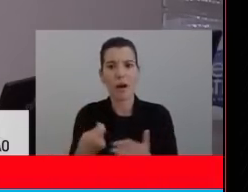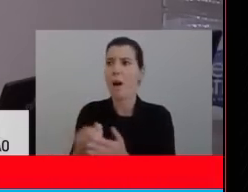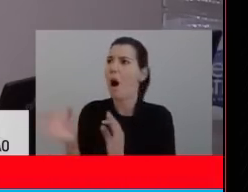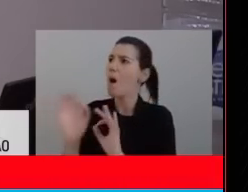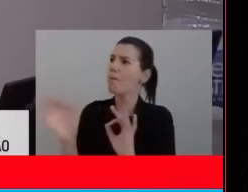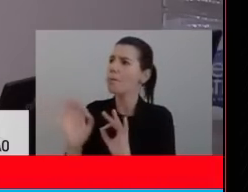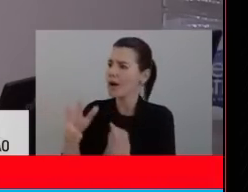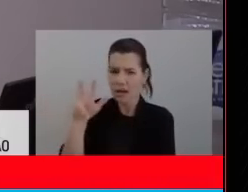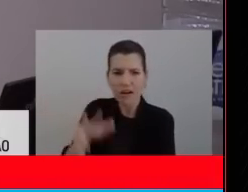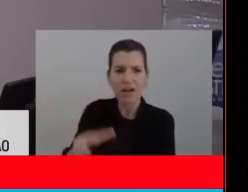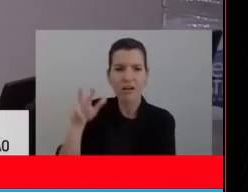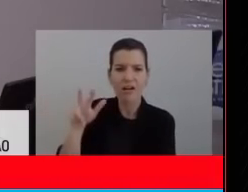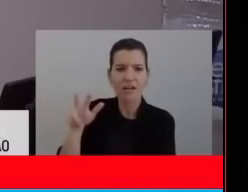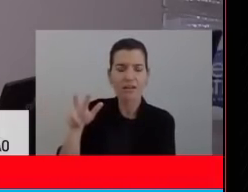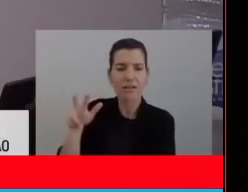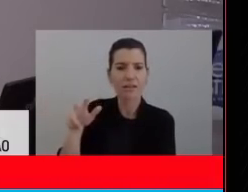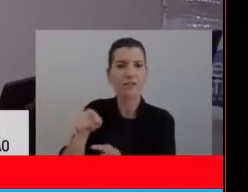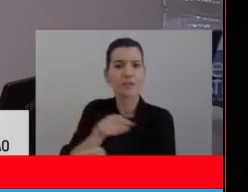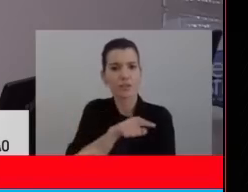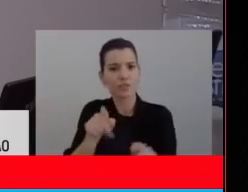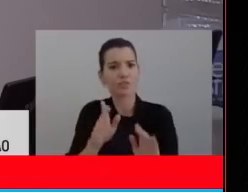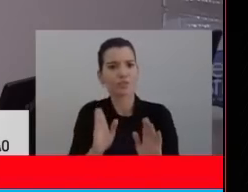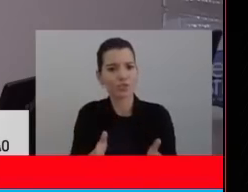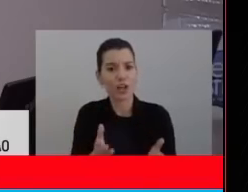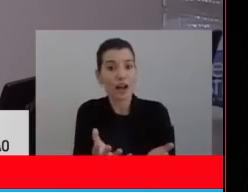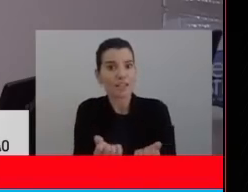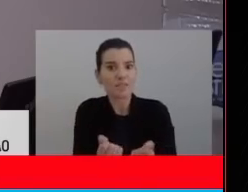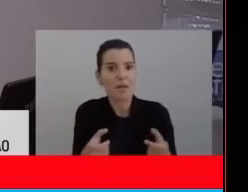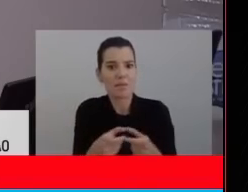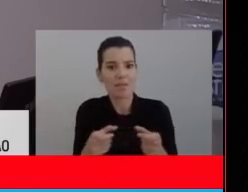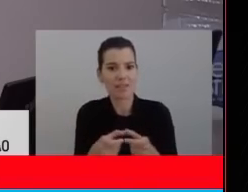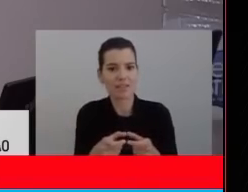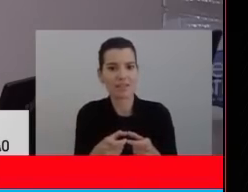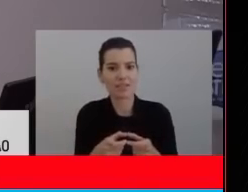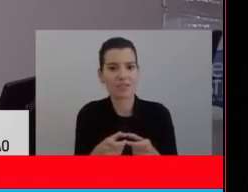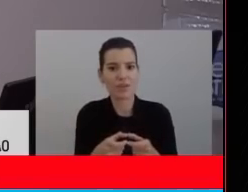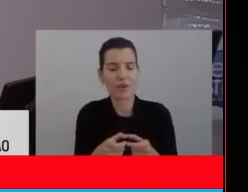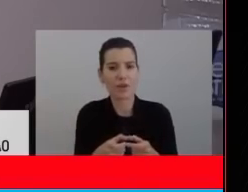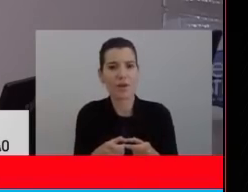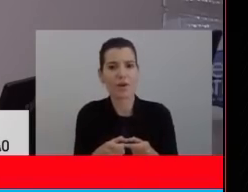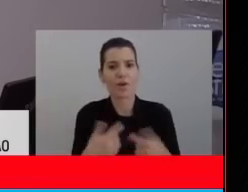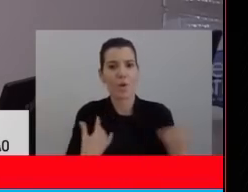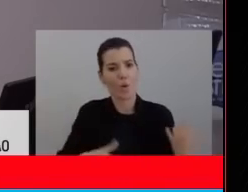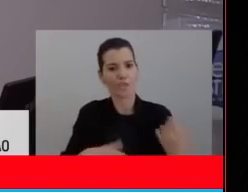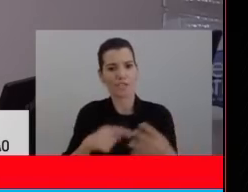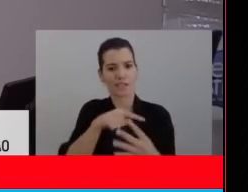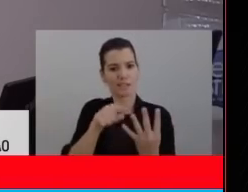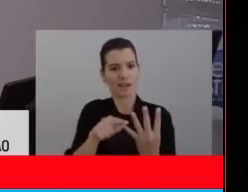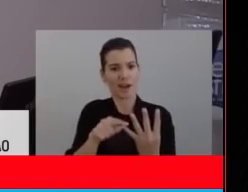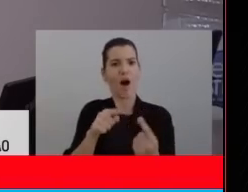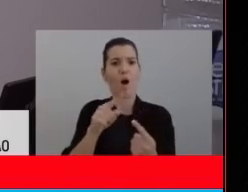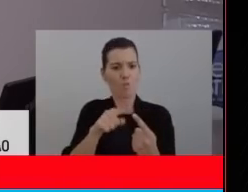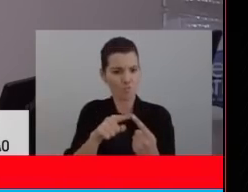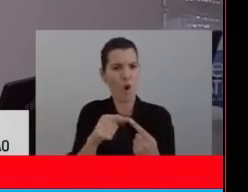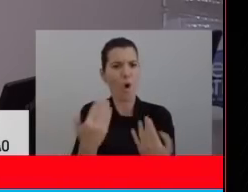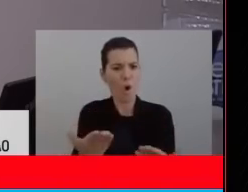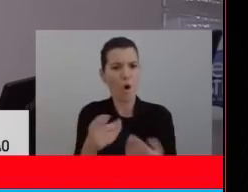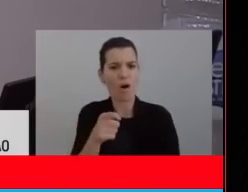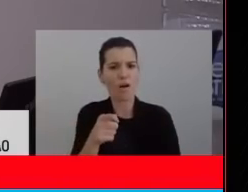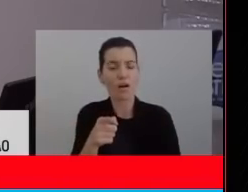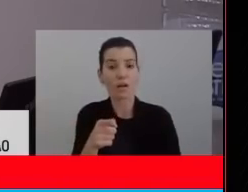taxas depois de terem recebido bilhetes para um destes concertos pelo menos como é que isto é